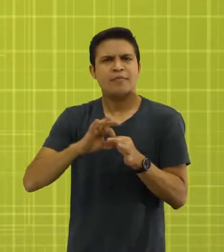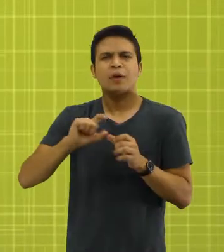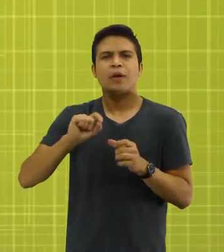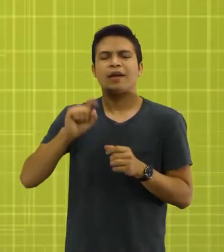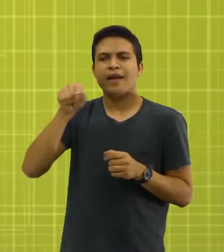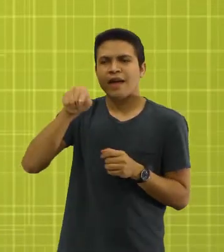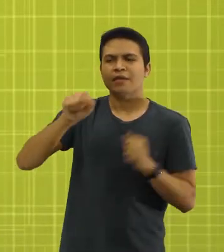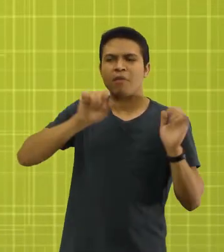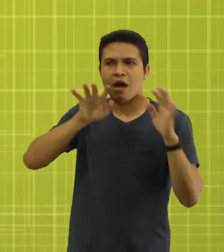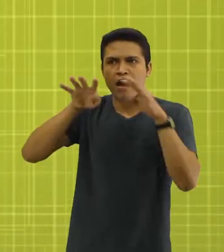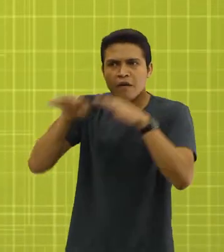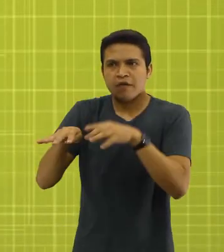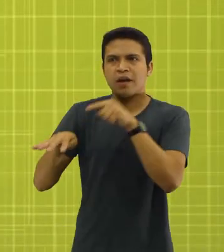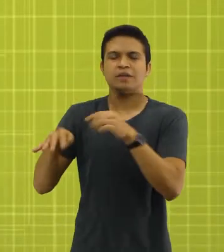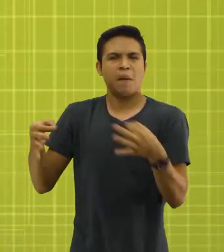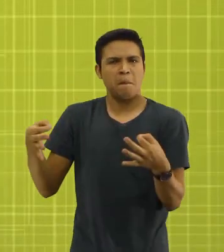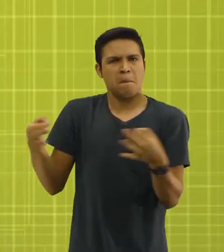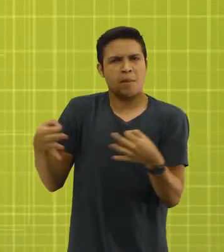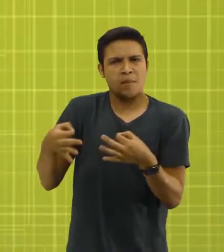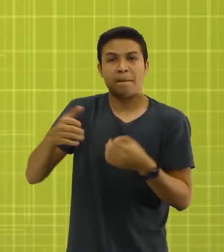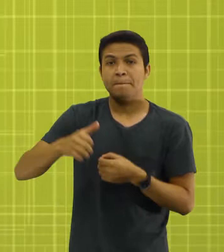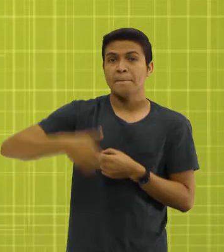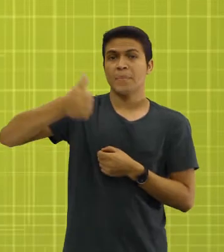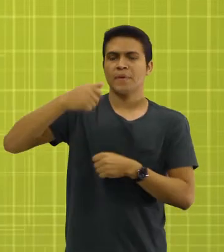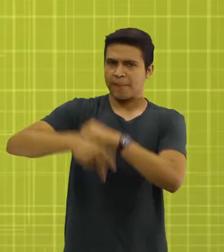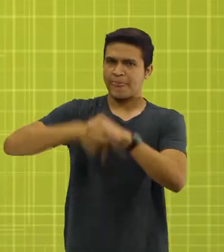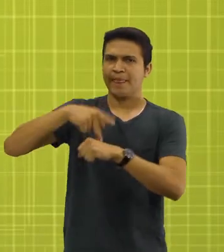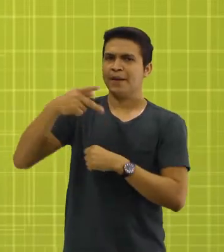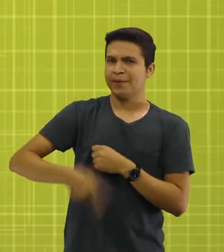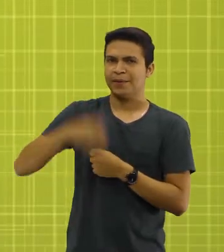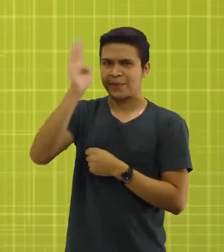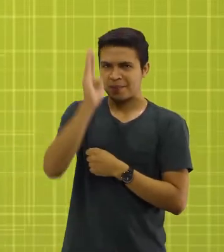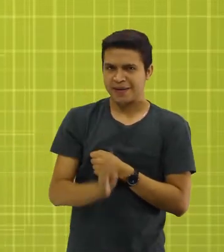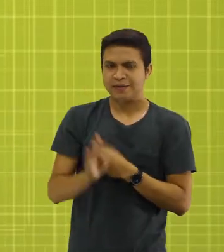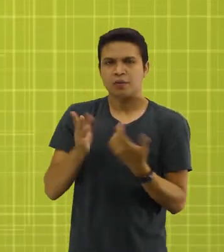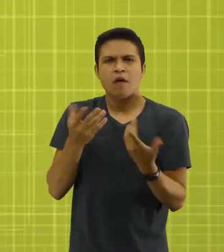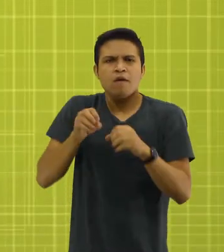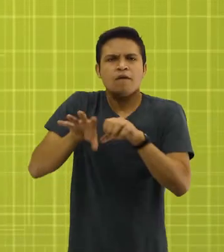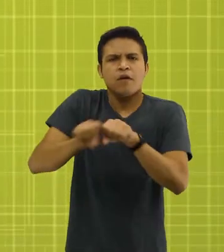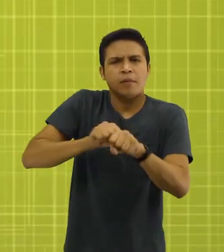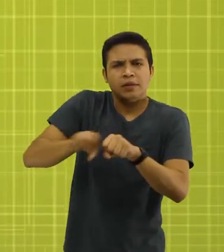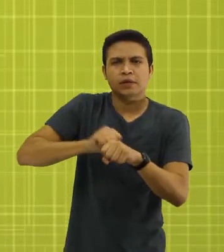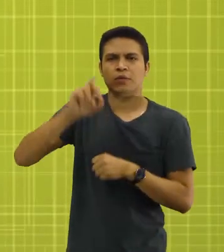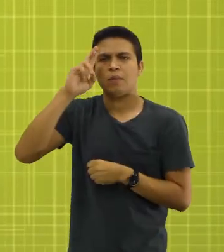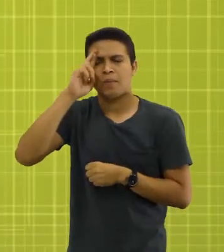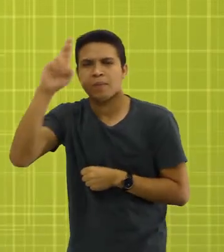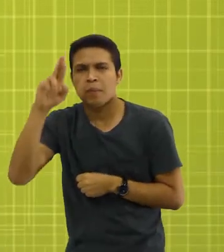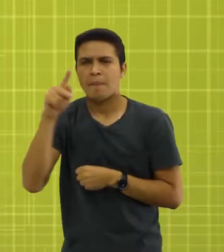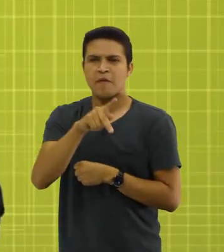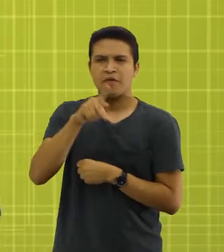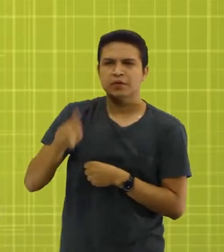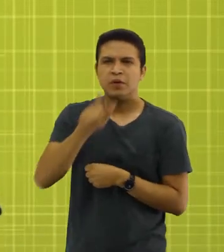se firmado como sendo um centro de referência e excelência pioneiro no país na formação de diretores,